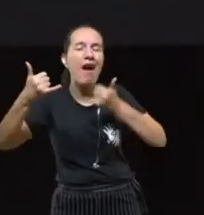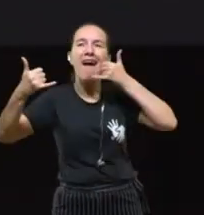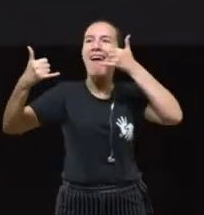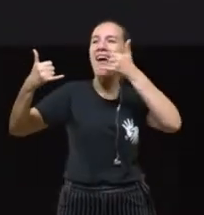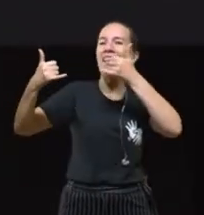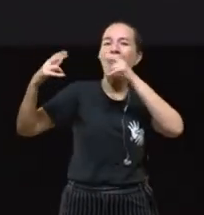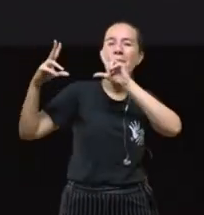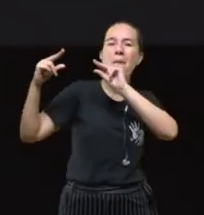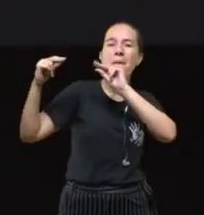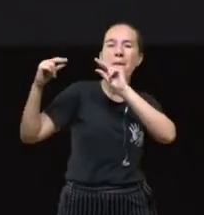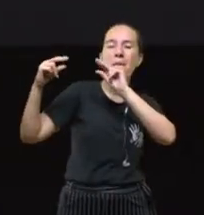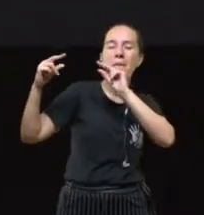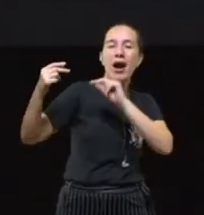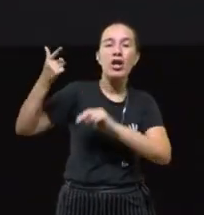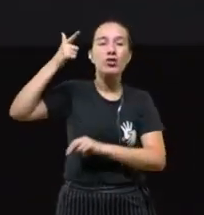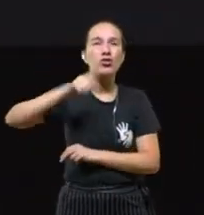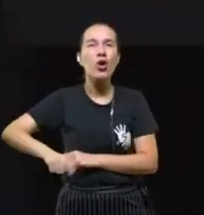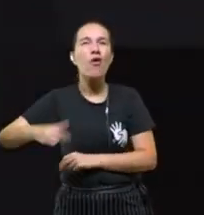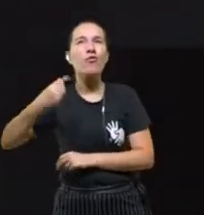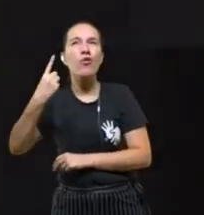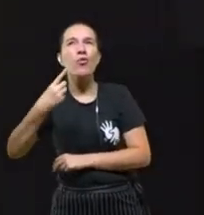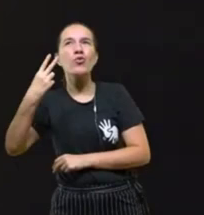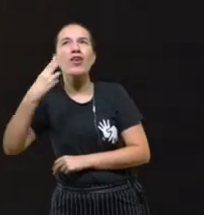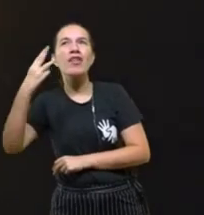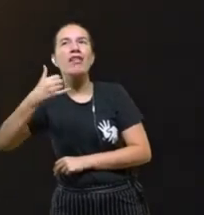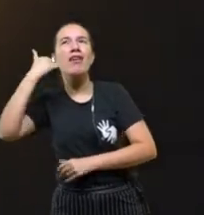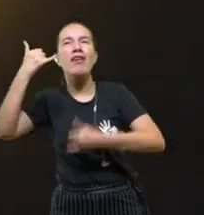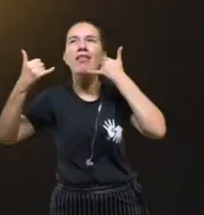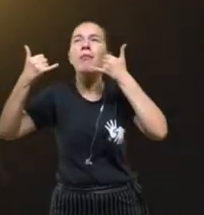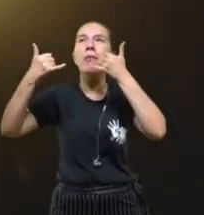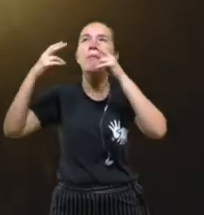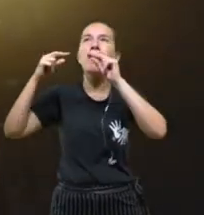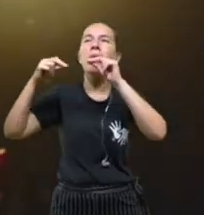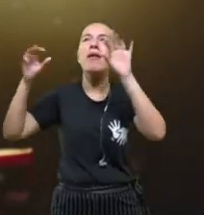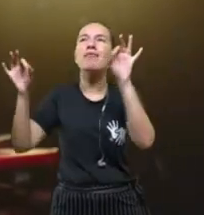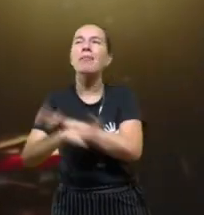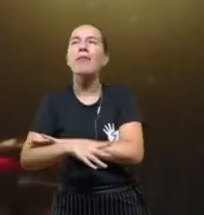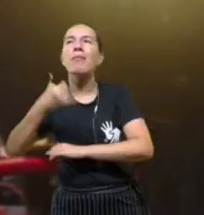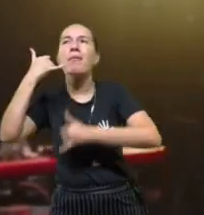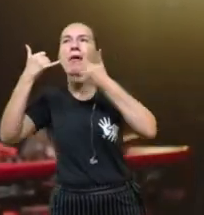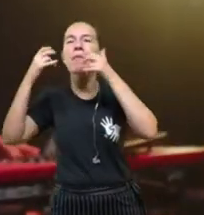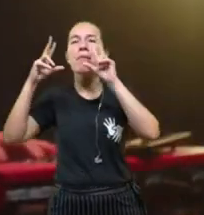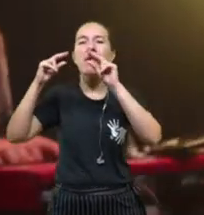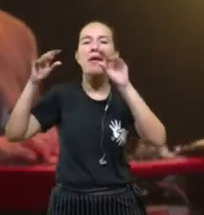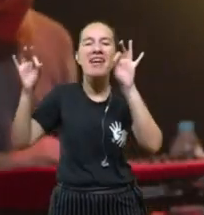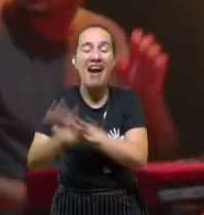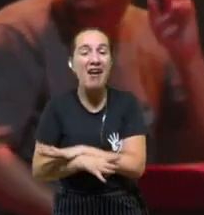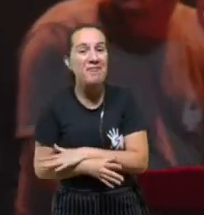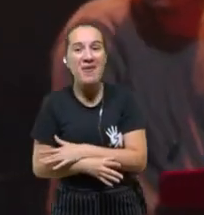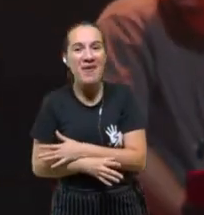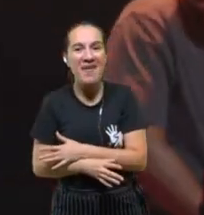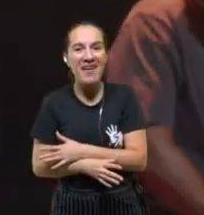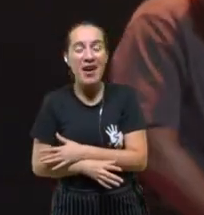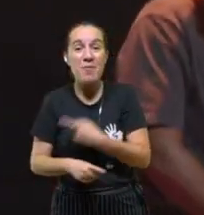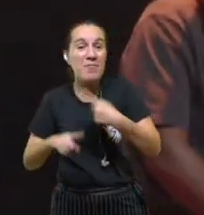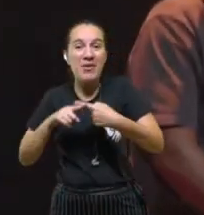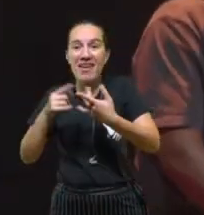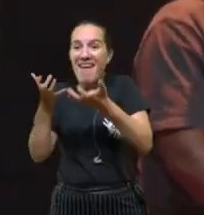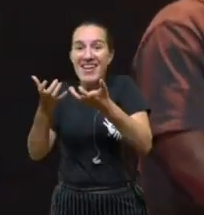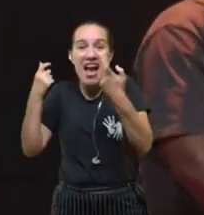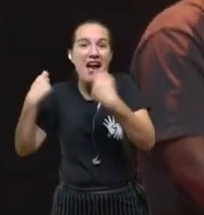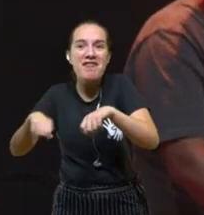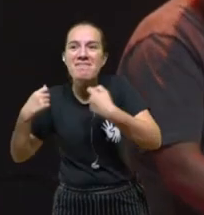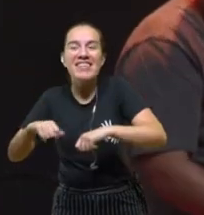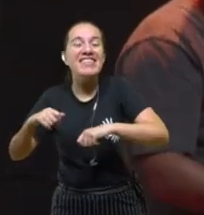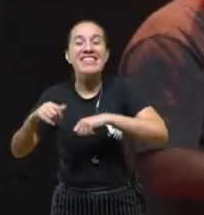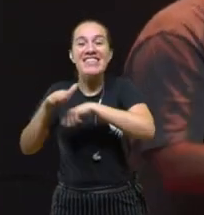2 vezes, 3 vezes. Eles falam todo dia eles estão conectados. Assim que Deus